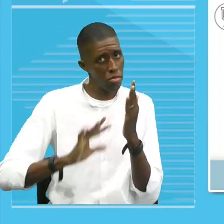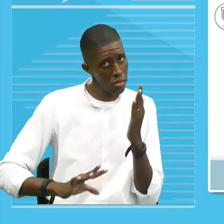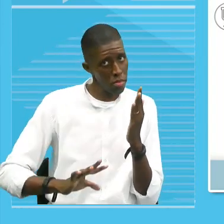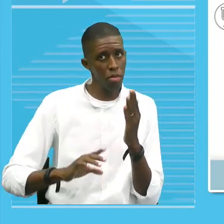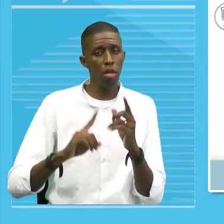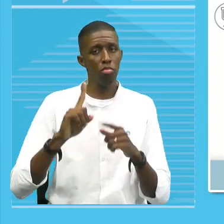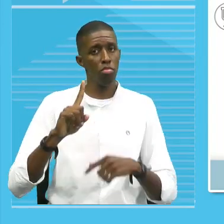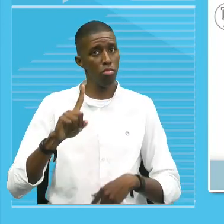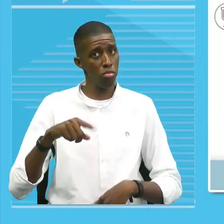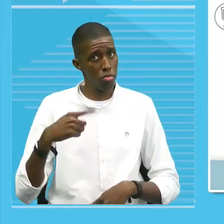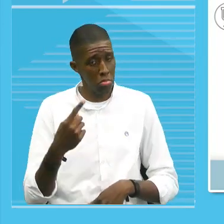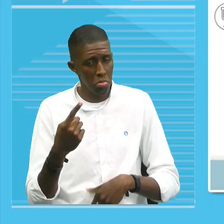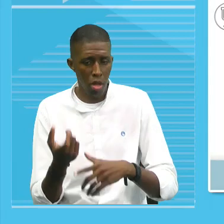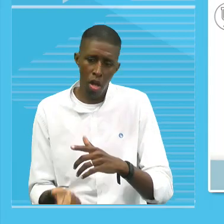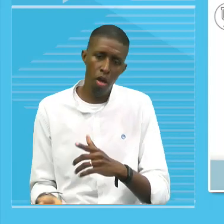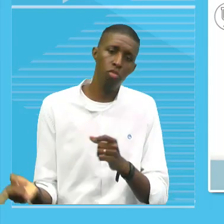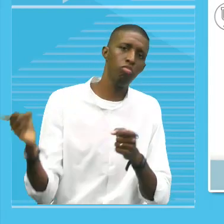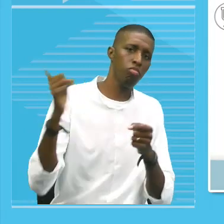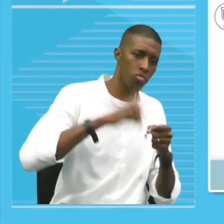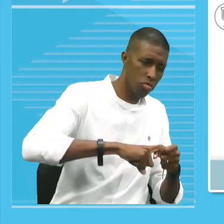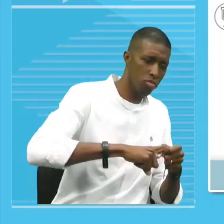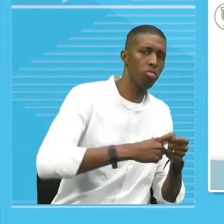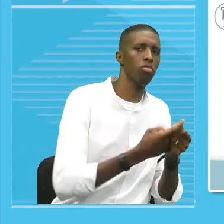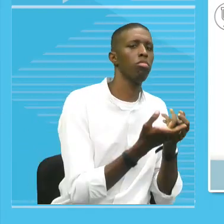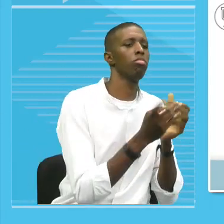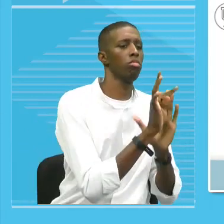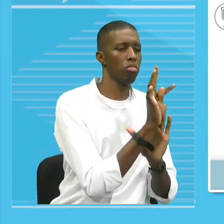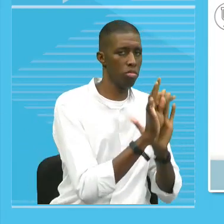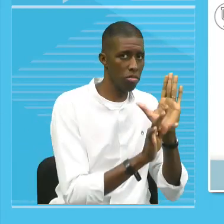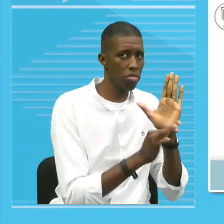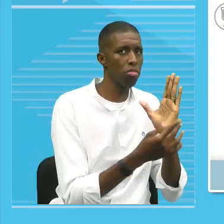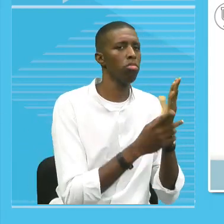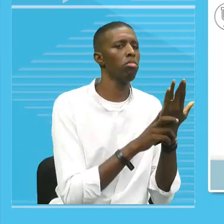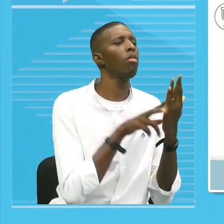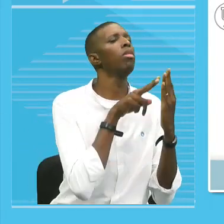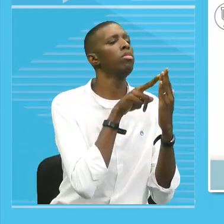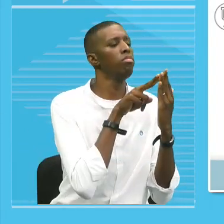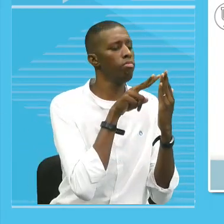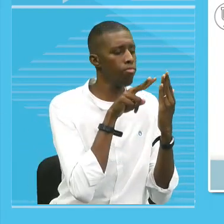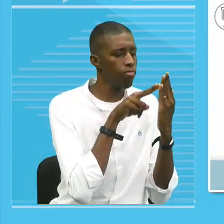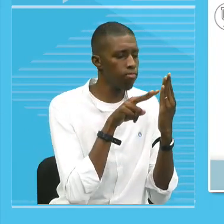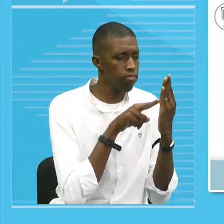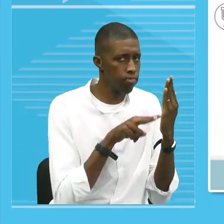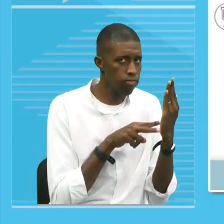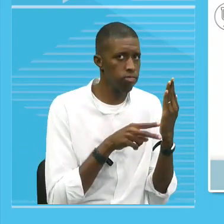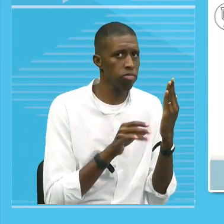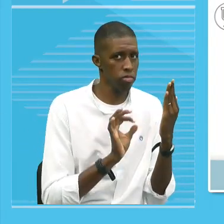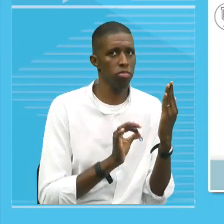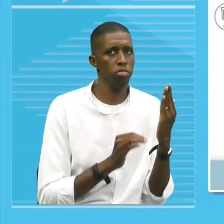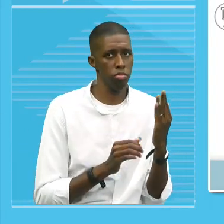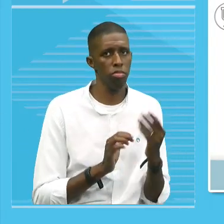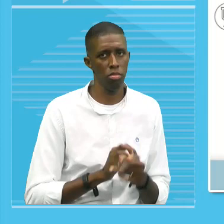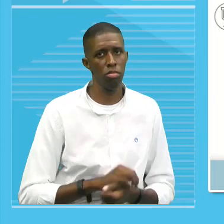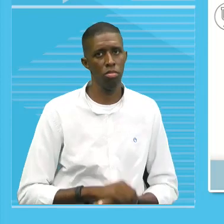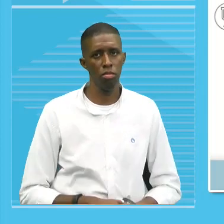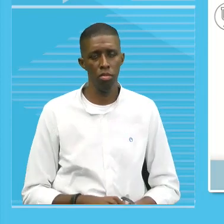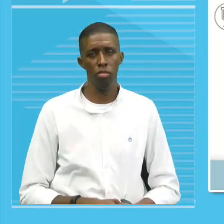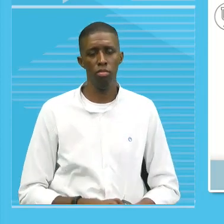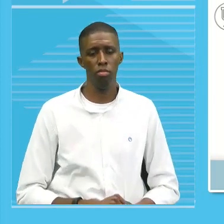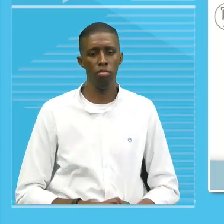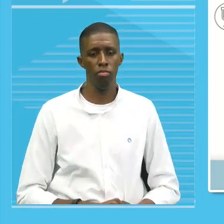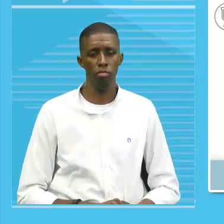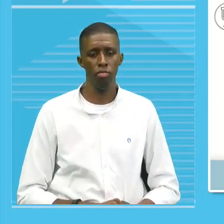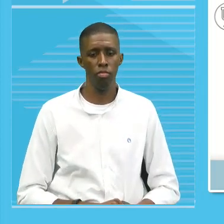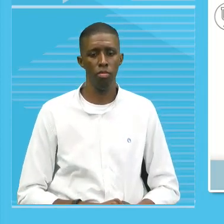nem é para ser um texto e uma questão Então seria só uma questão e ali o texto